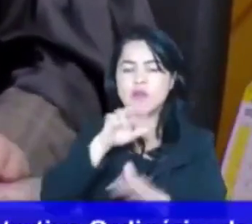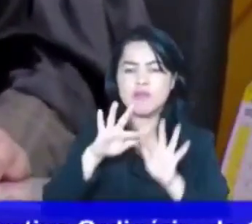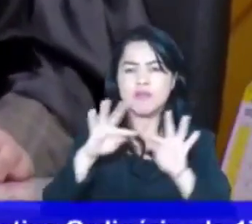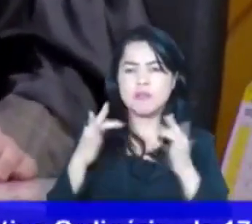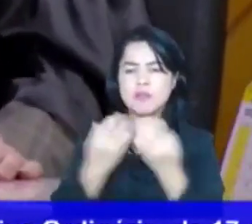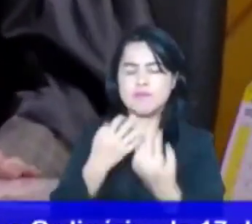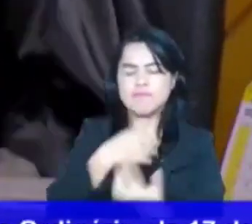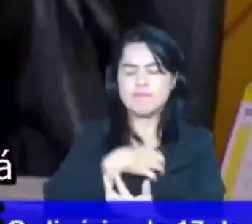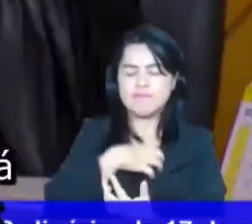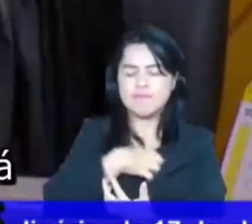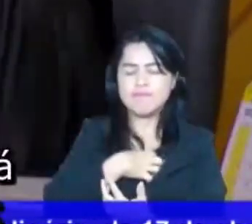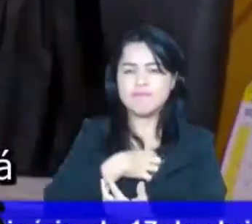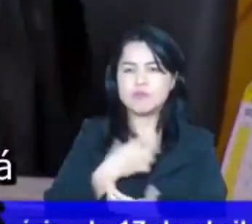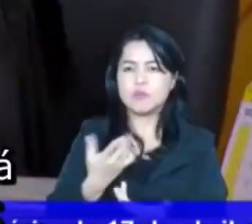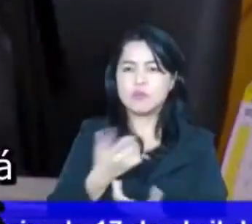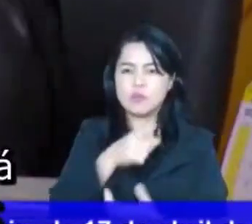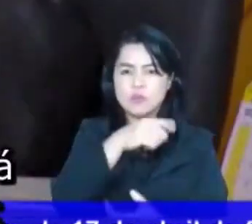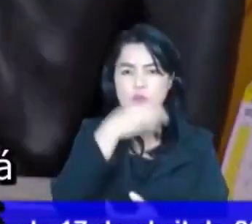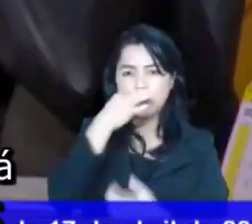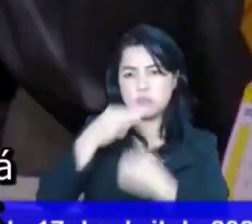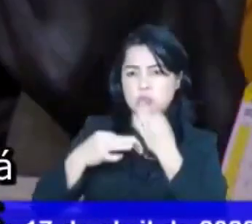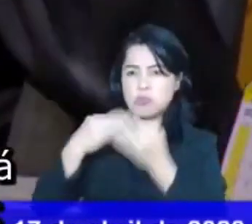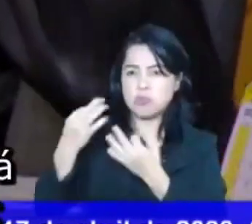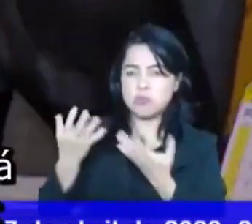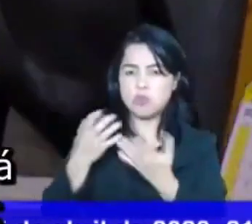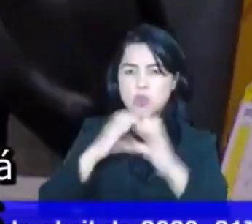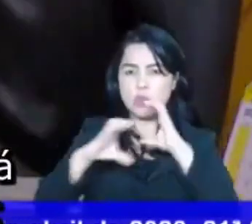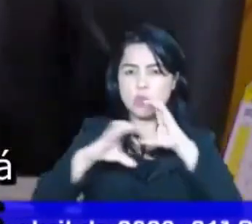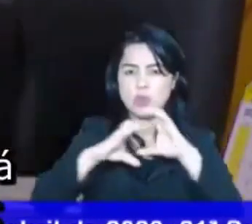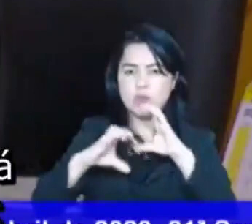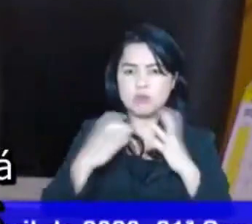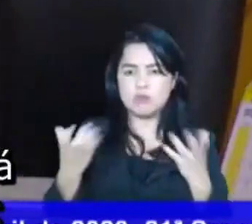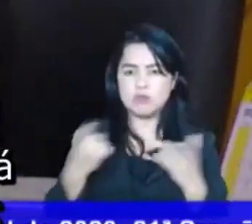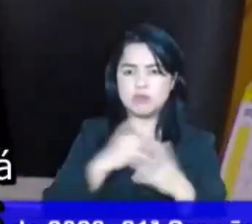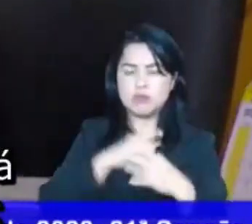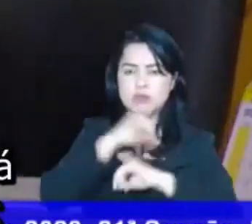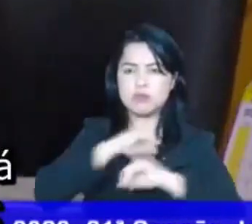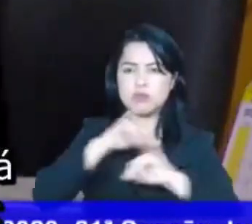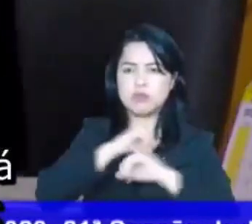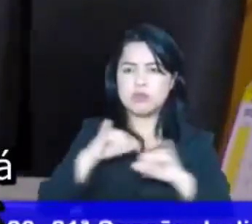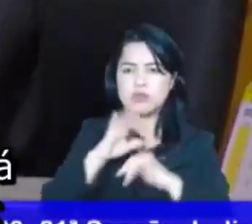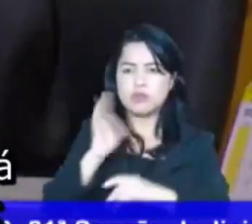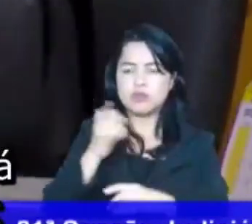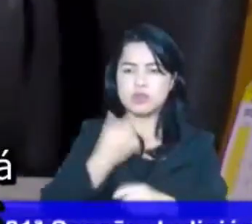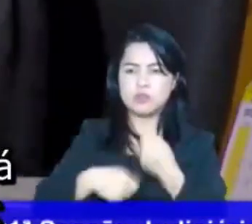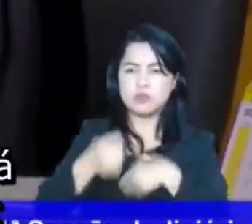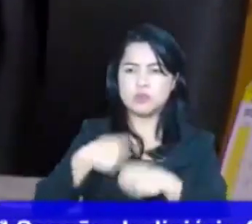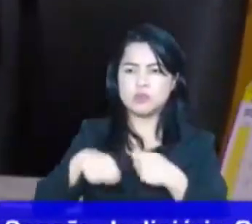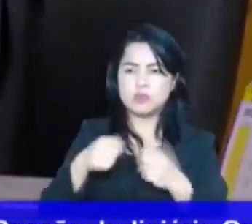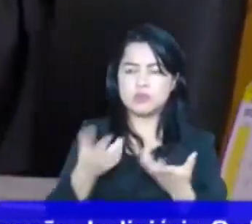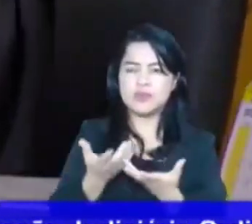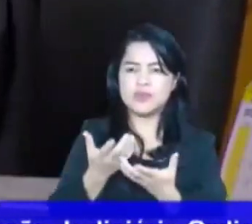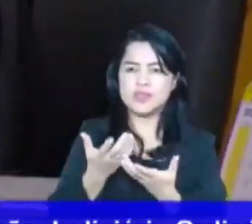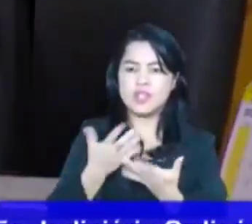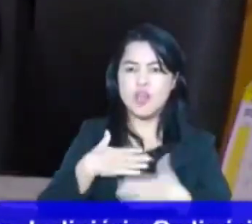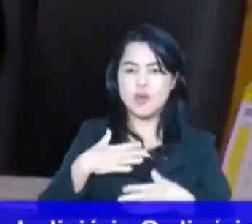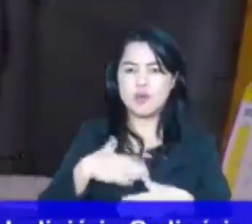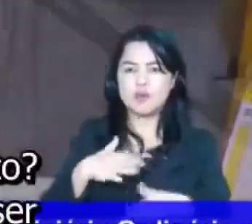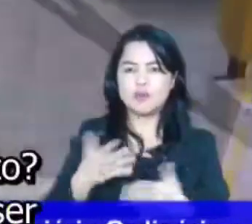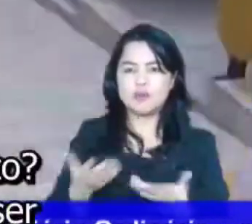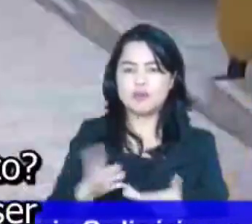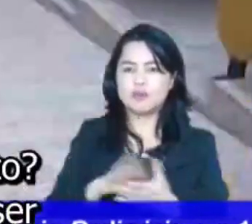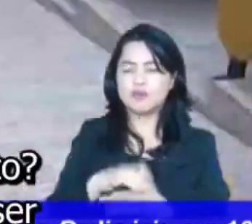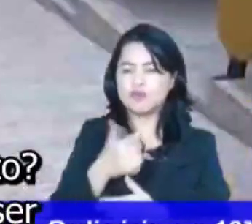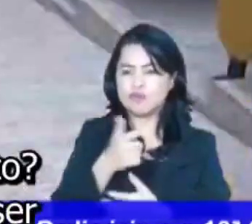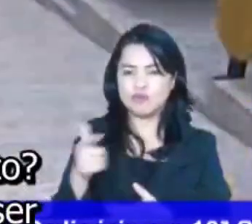bom? Alguém tem alguma comunicação, proposição, já que nós estamos numa administrativa bem light?